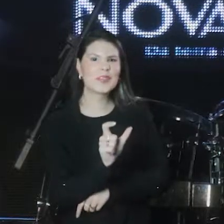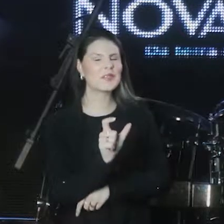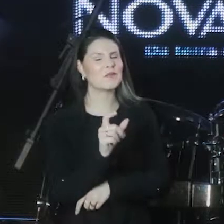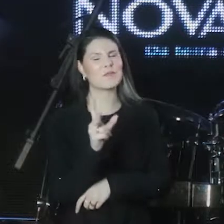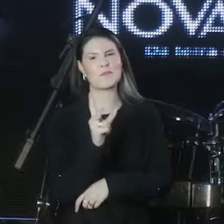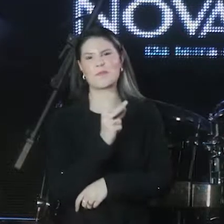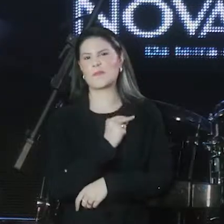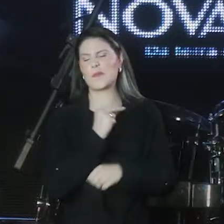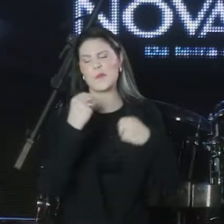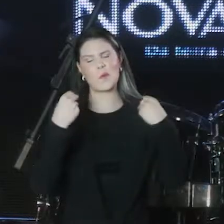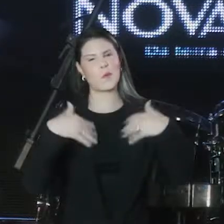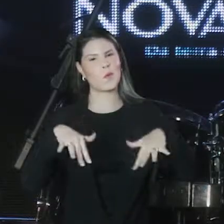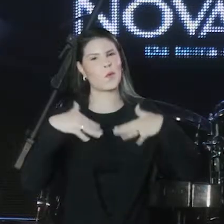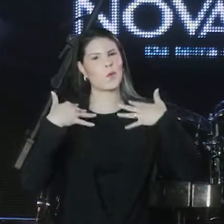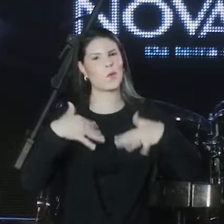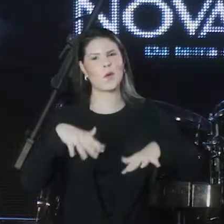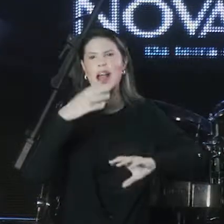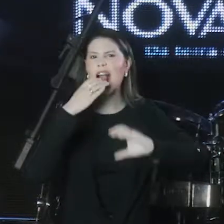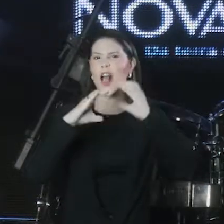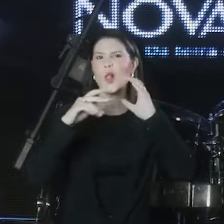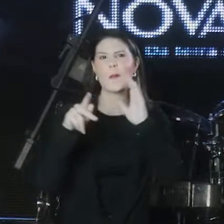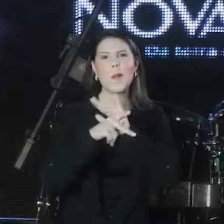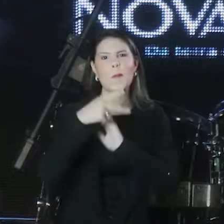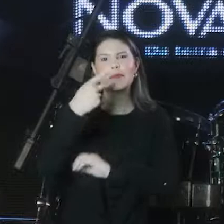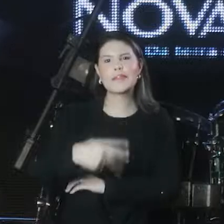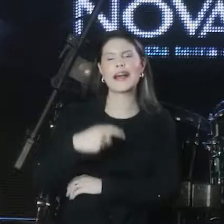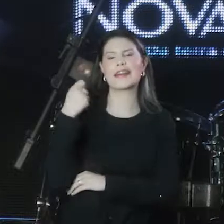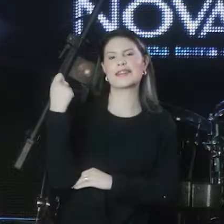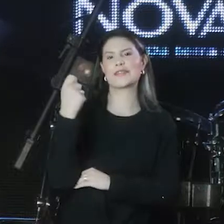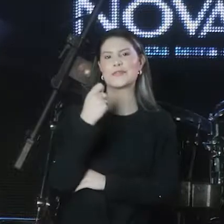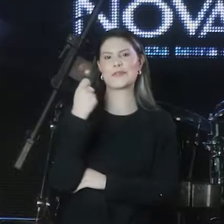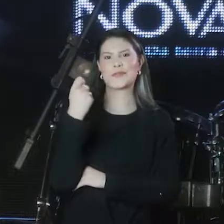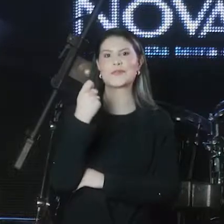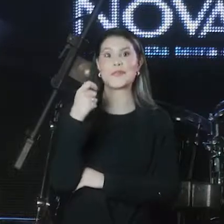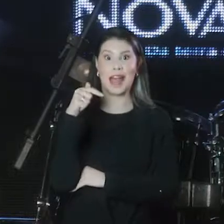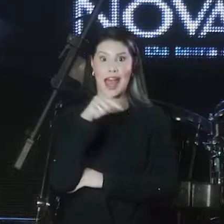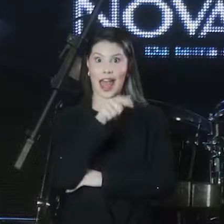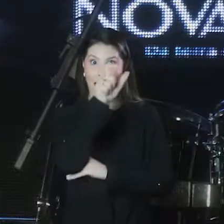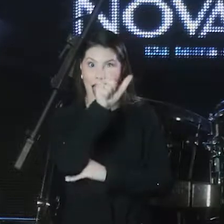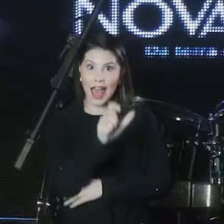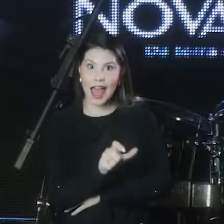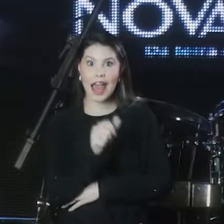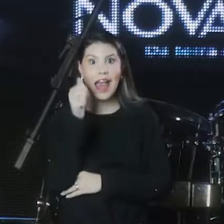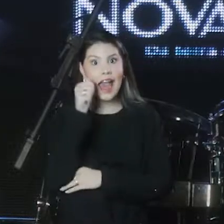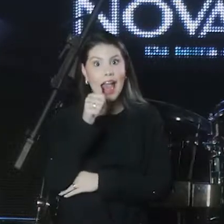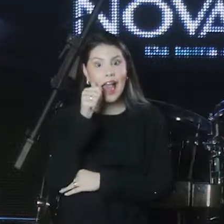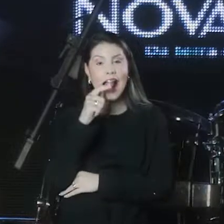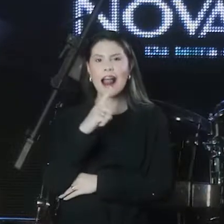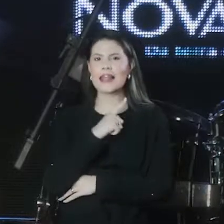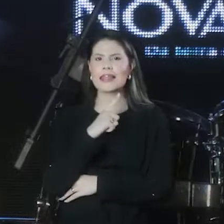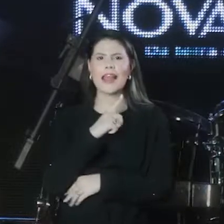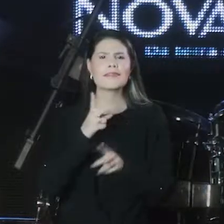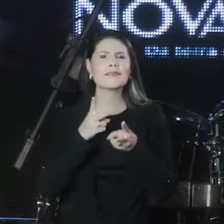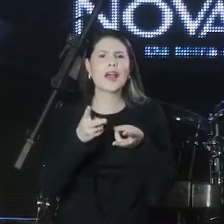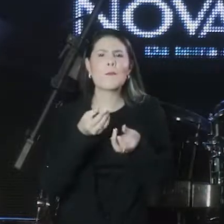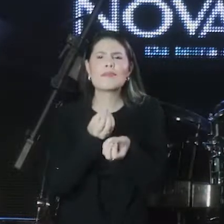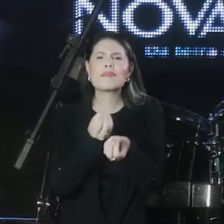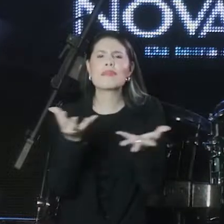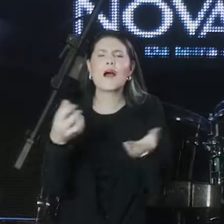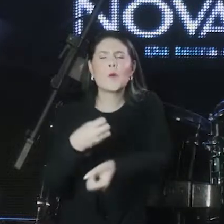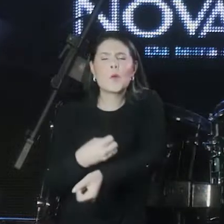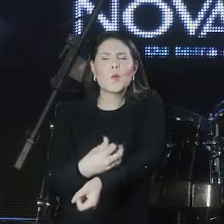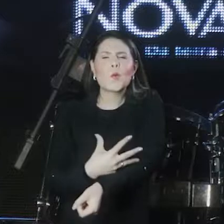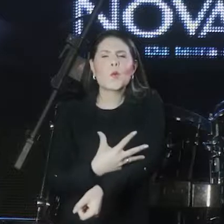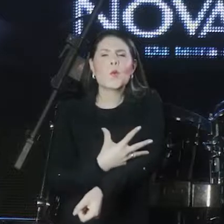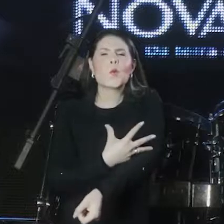maiores cantoras do nosso Rio Grande do Sul. Ela que tem o dom de emocionar com a